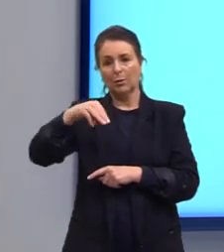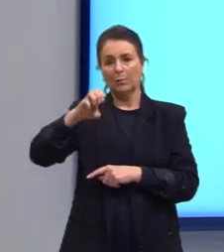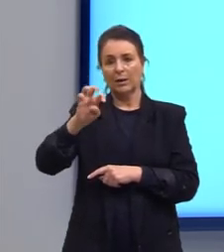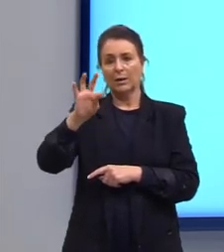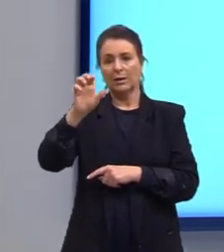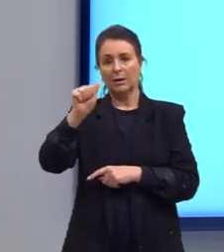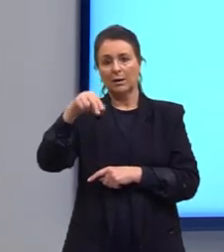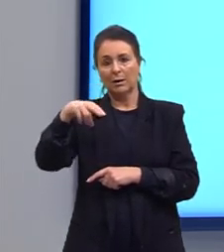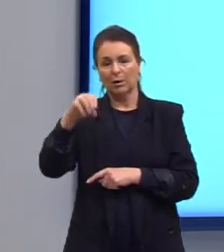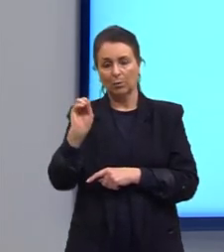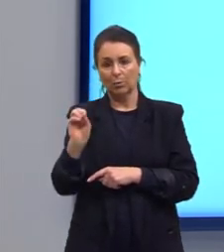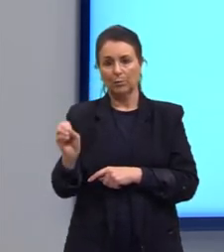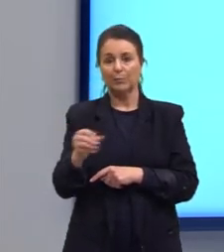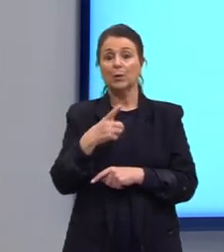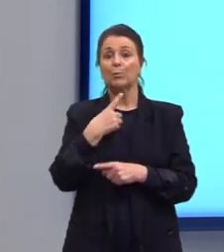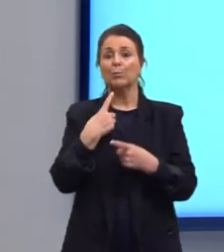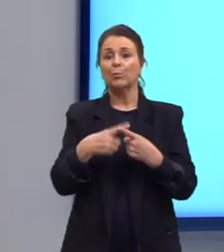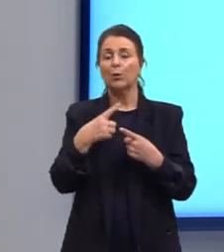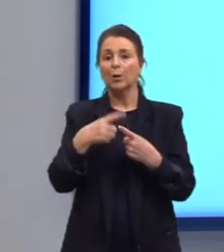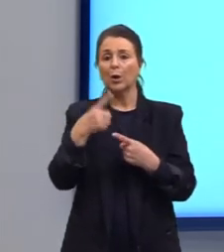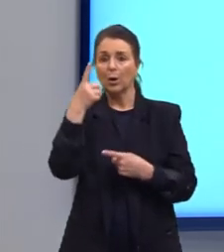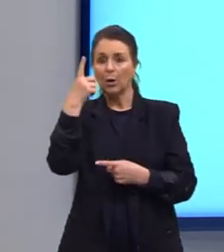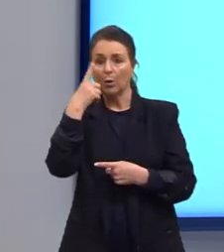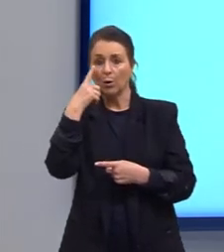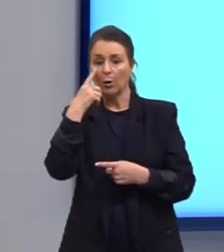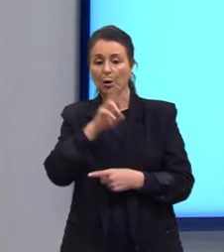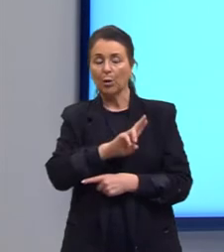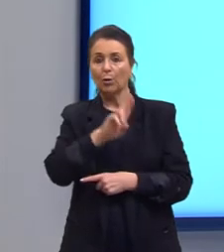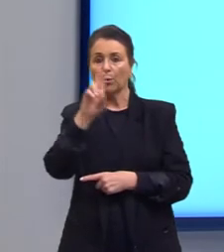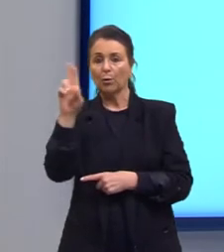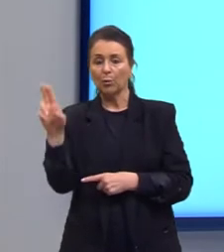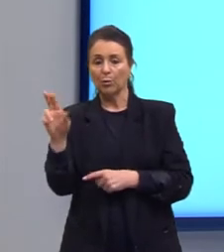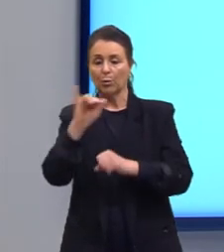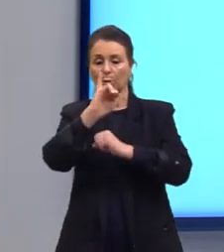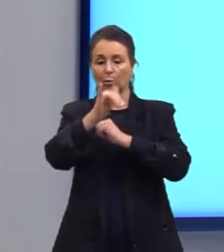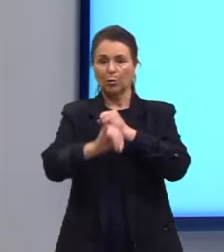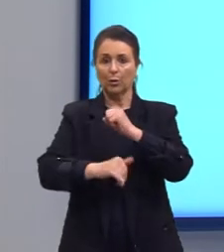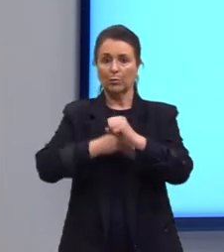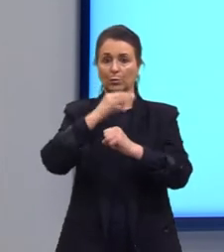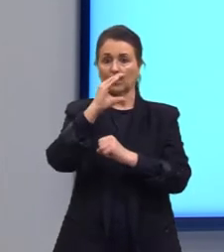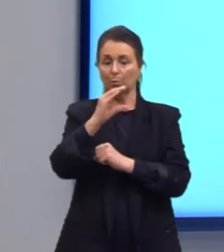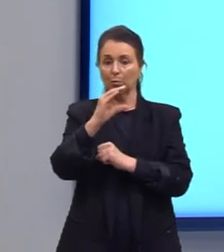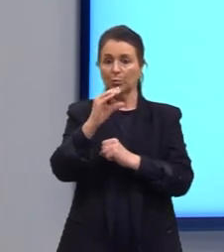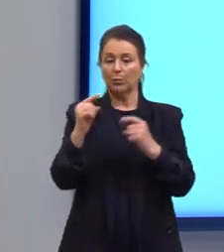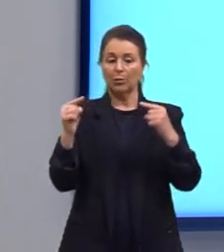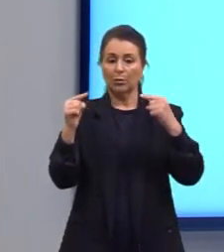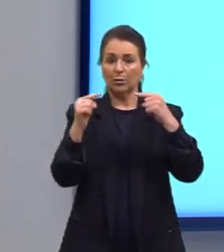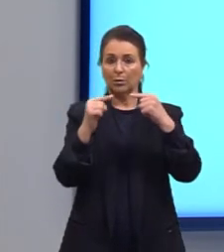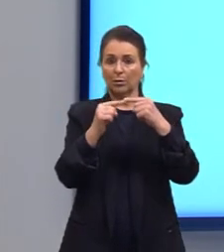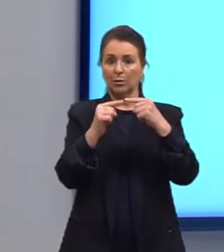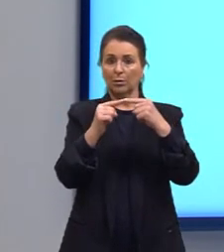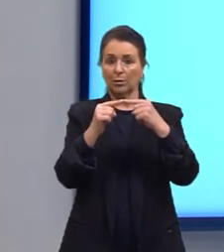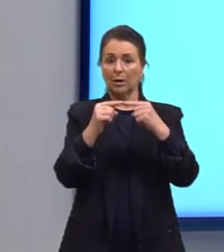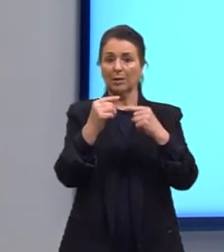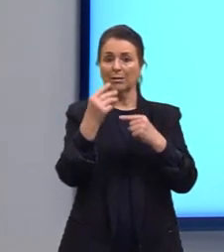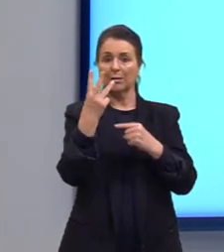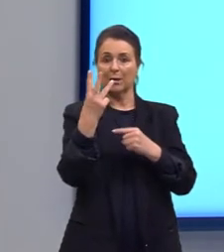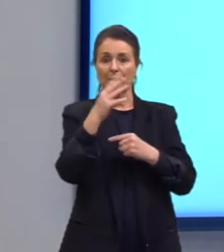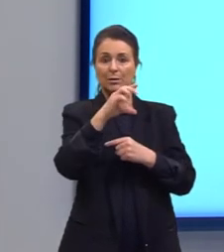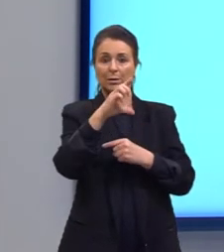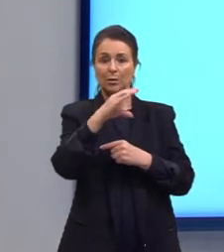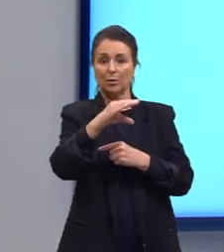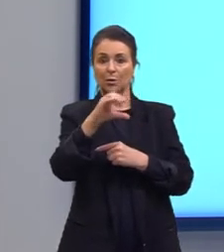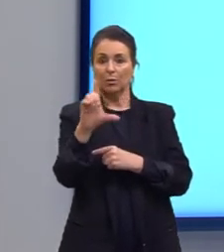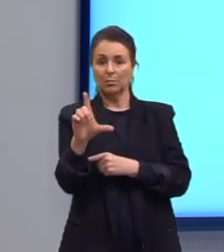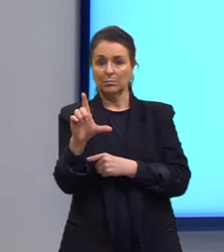do tricolor metano Porque se vocês olharem A nomenclatura é um átomo de carbono ligado a três cloros